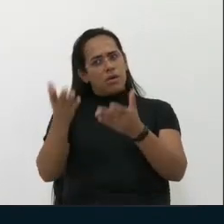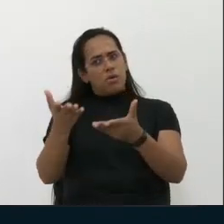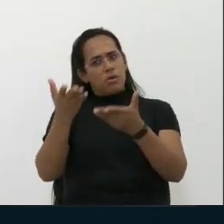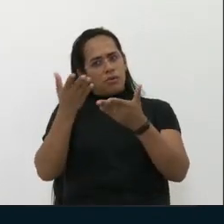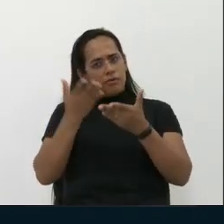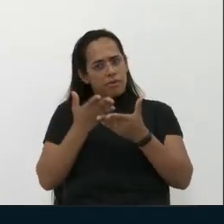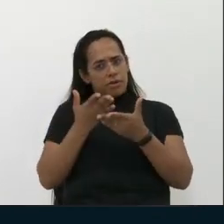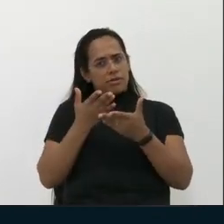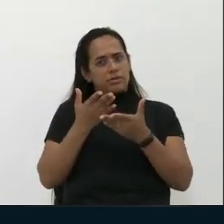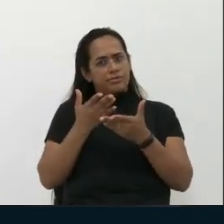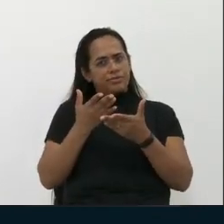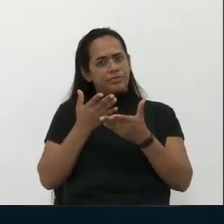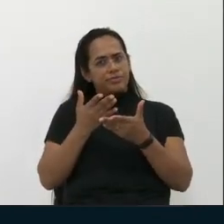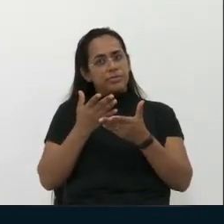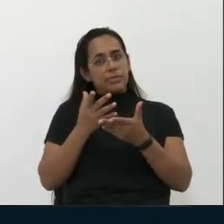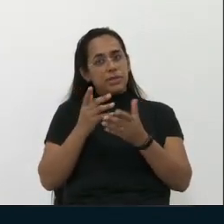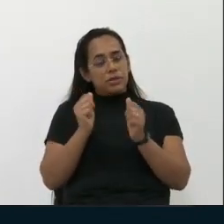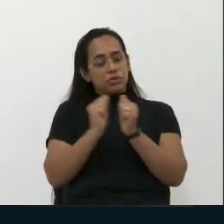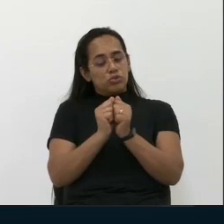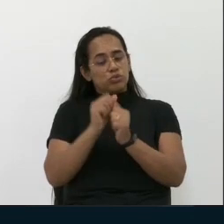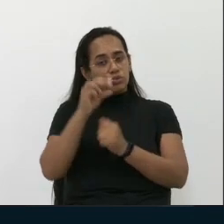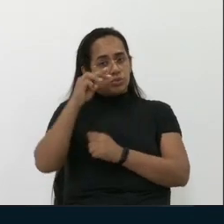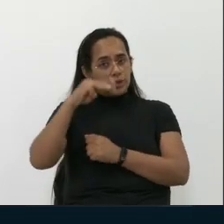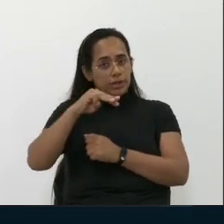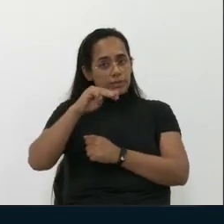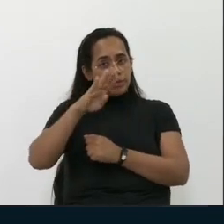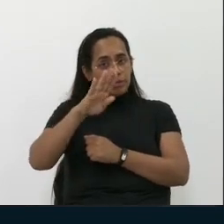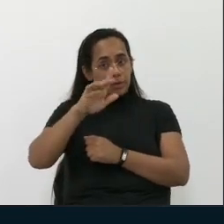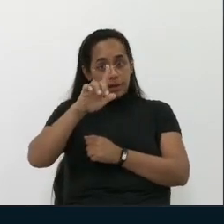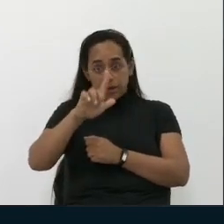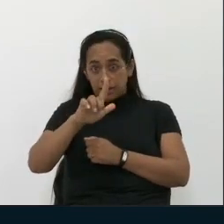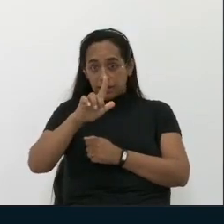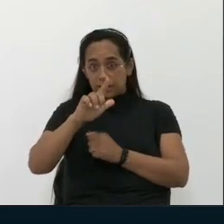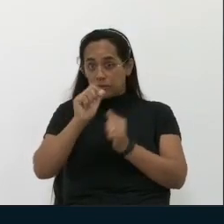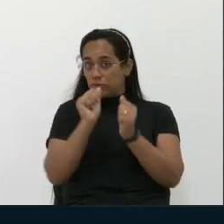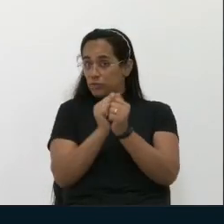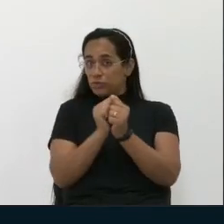também está, o MBL também está convidado para estar lá dia 25?